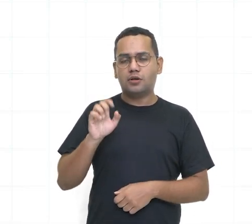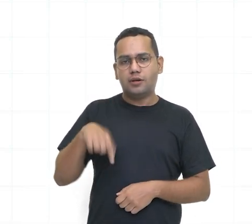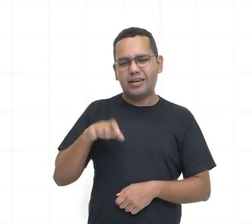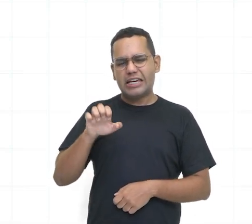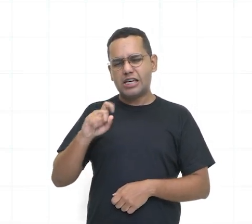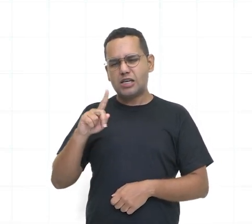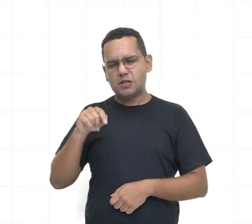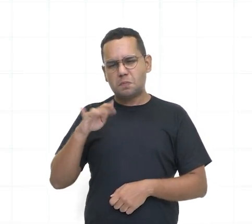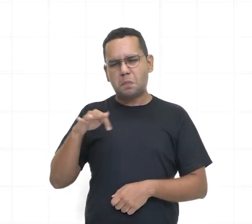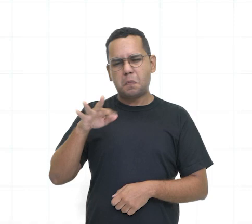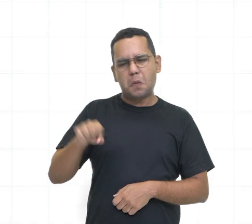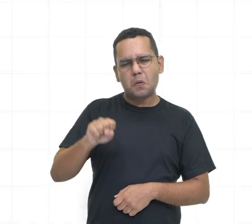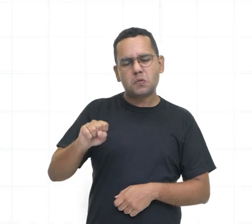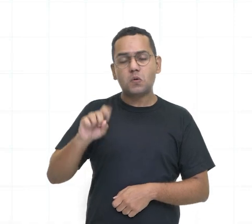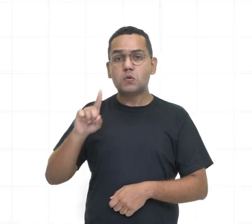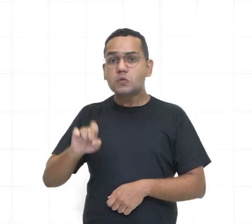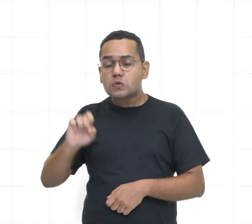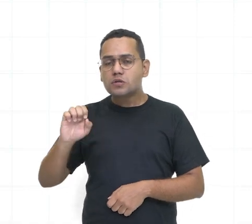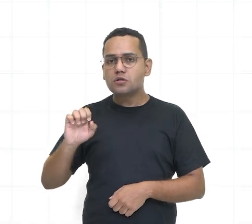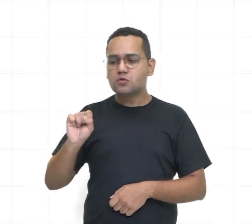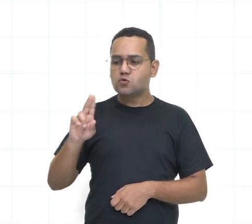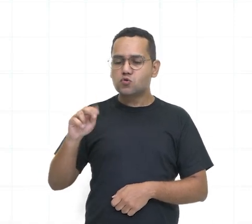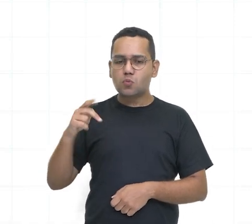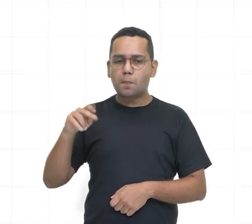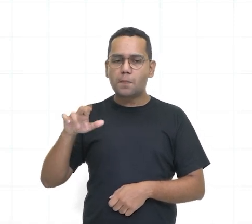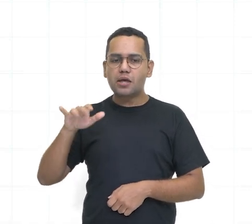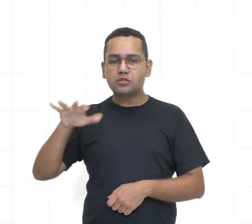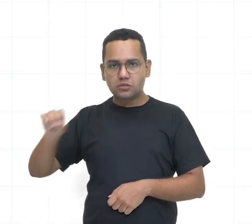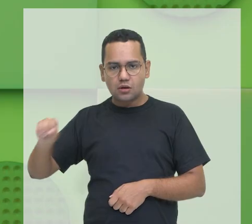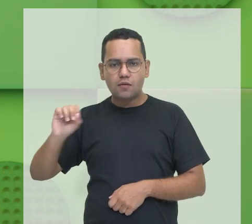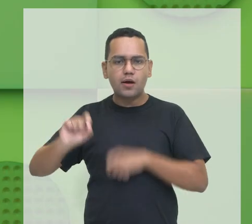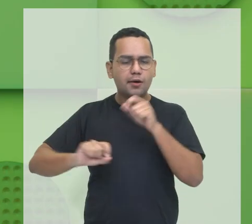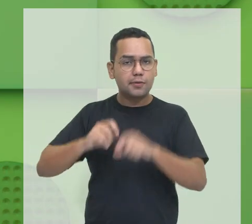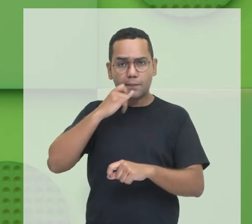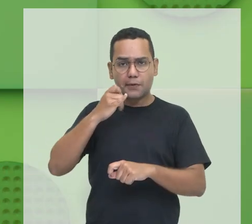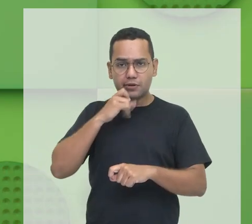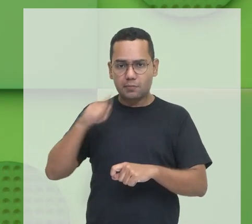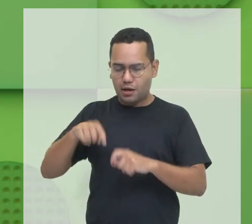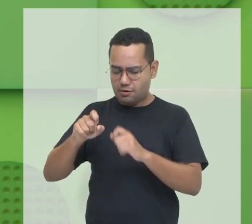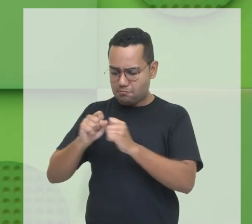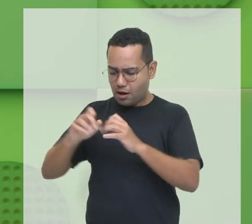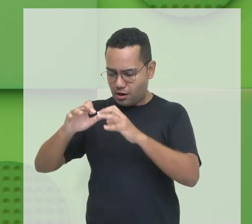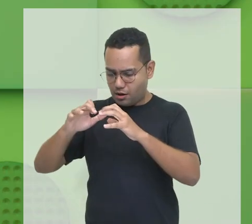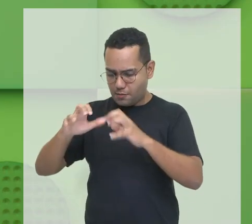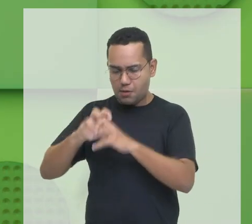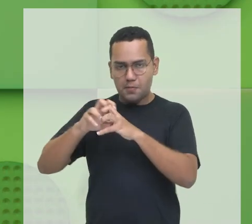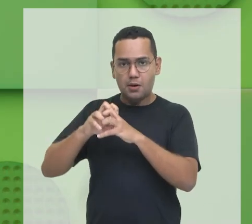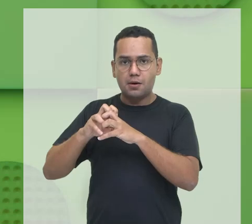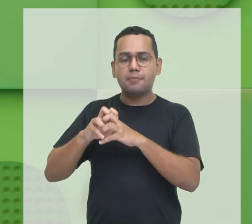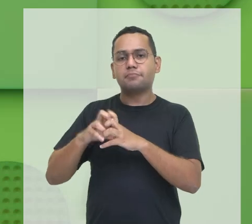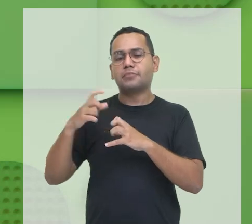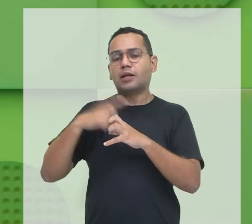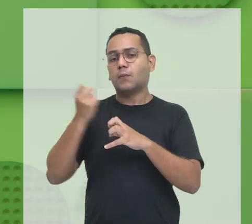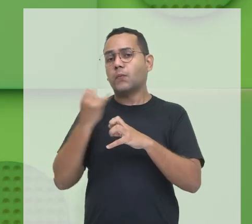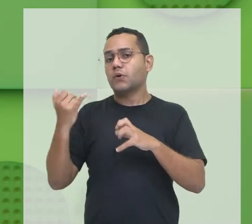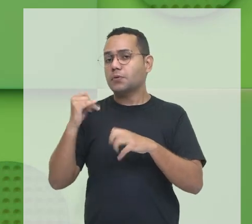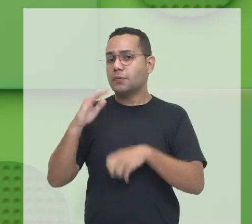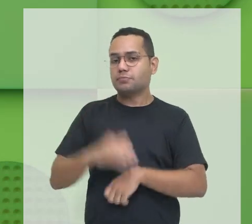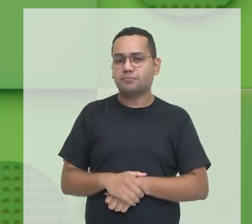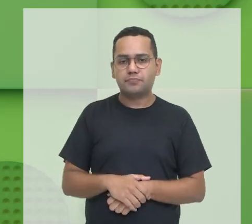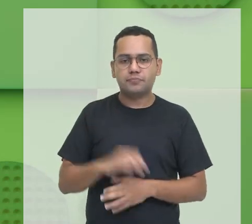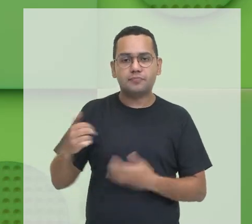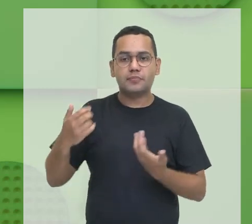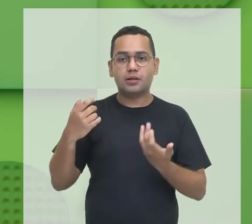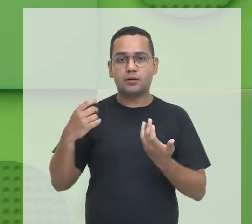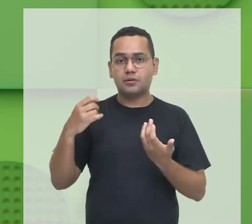estrelas muito massivas, de estrelas gigantescas, certo? Então, aqueles elementos químicos mais